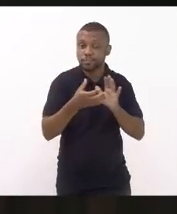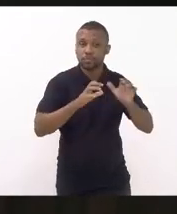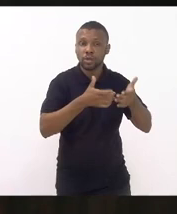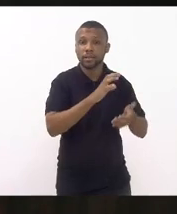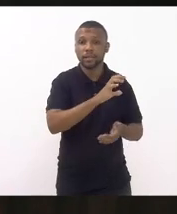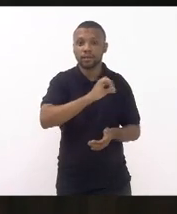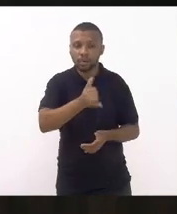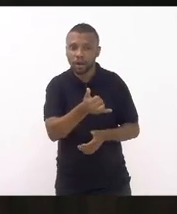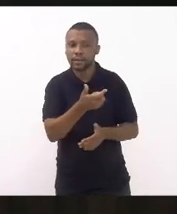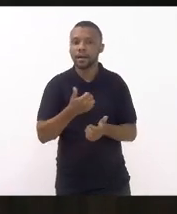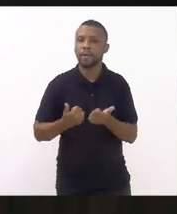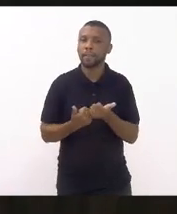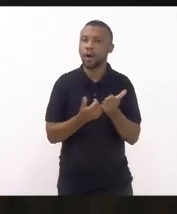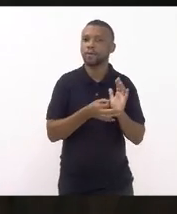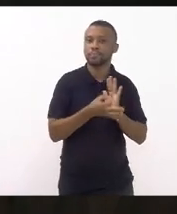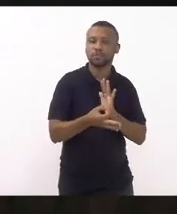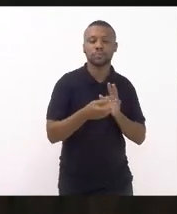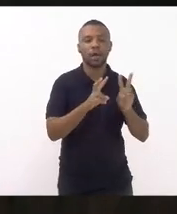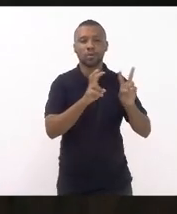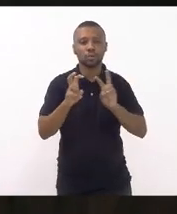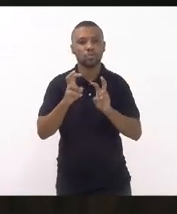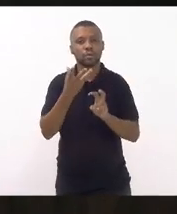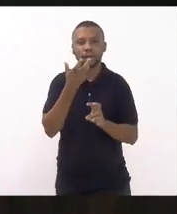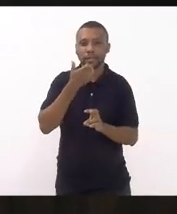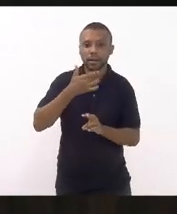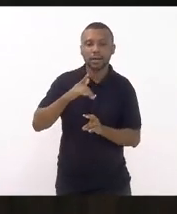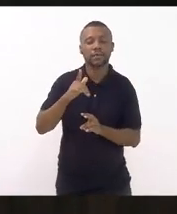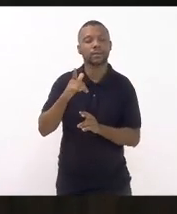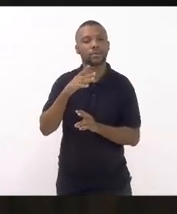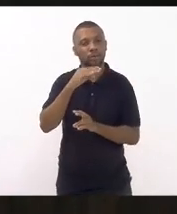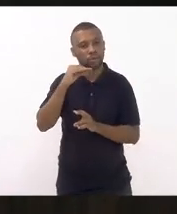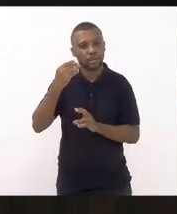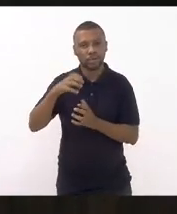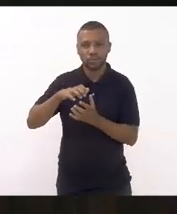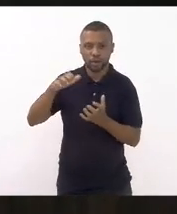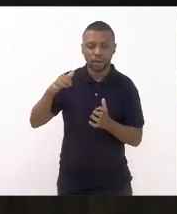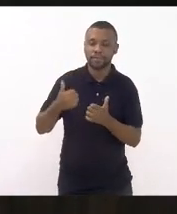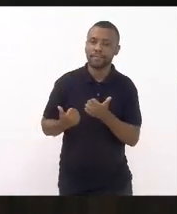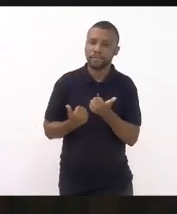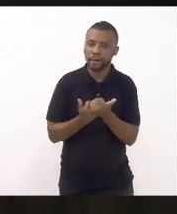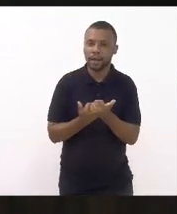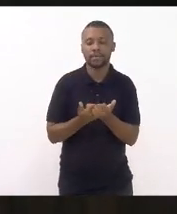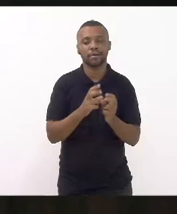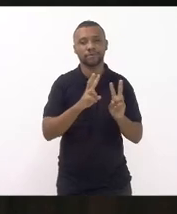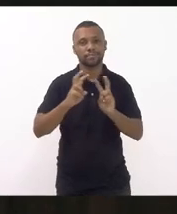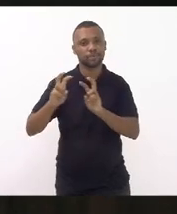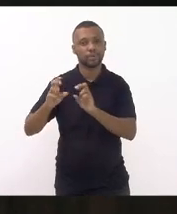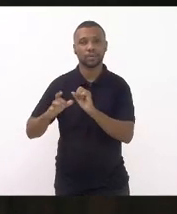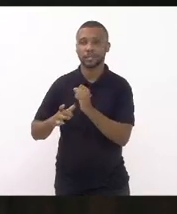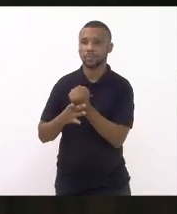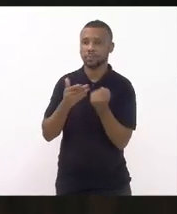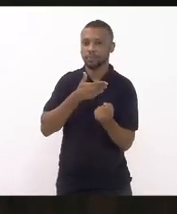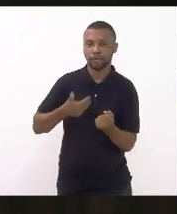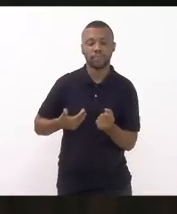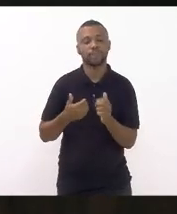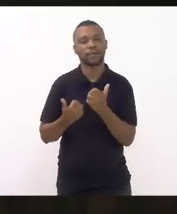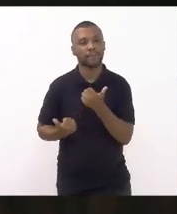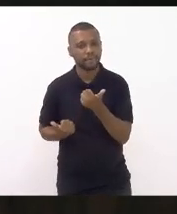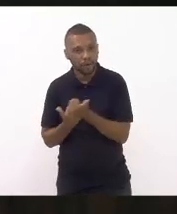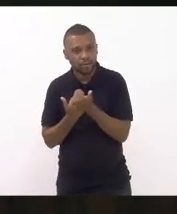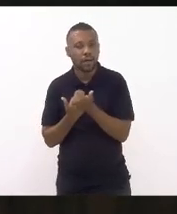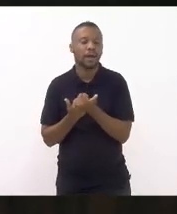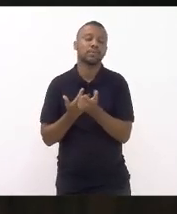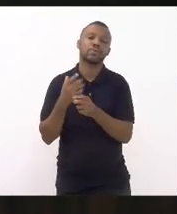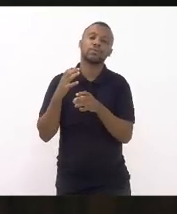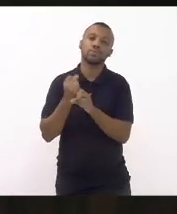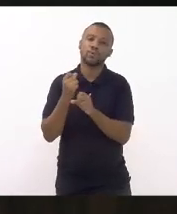constitucionalidade de assunto da criança adolescente do idoso favorável, de segurança pública, assunto de polícia favorável, servidores públicos favorável, de